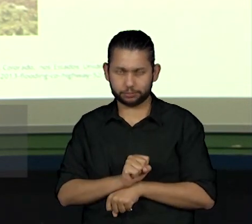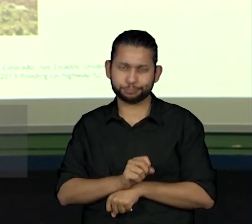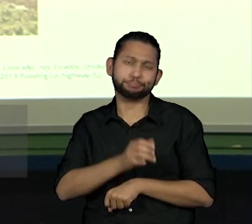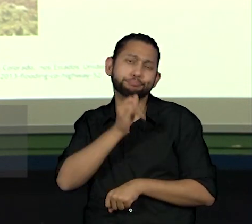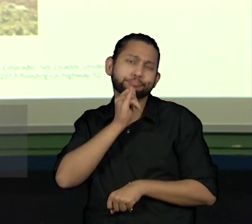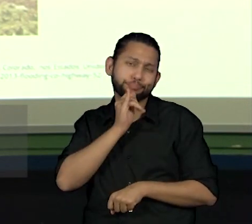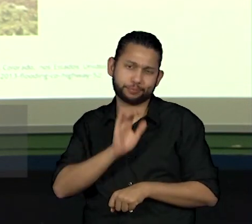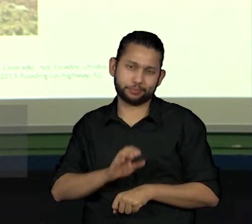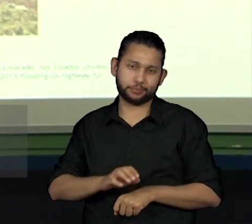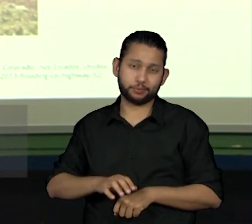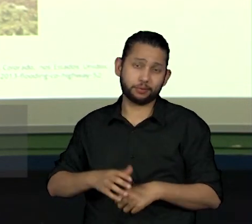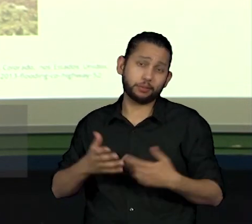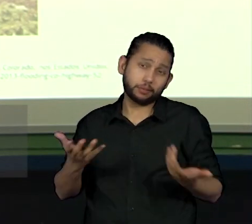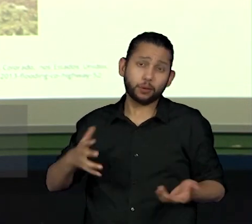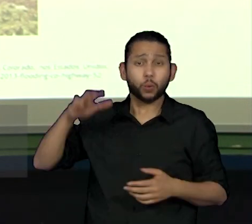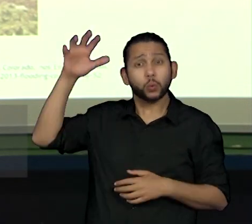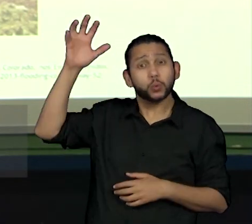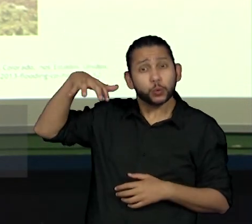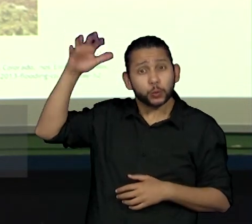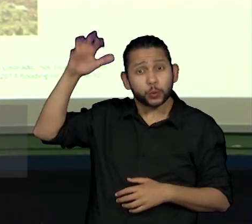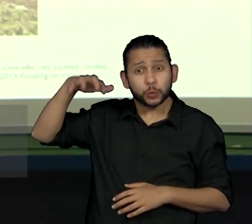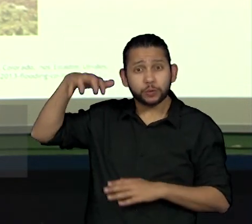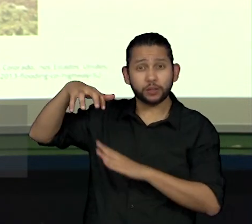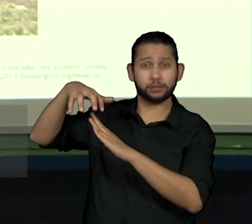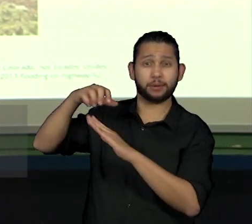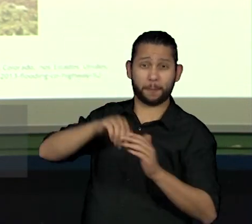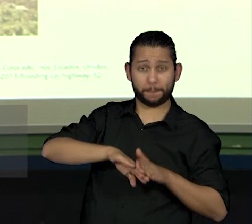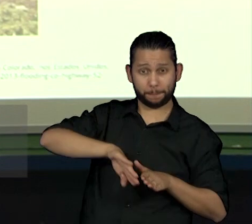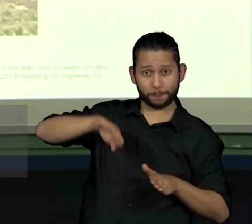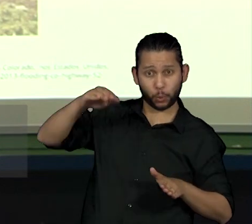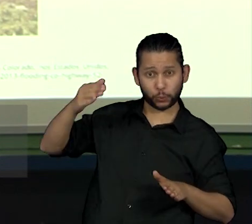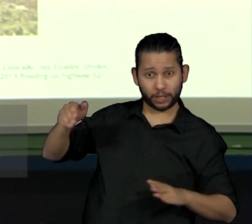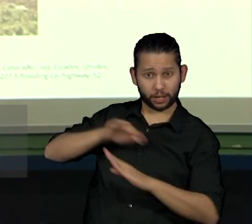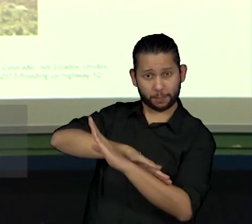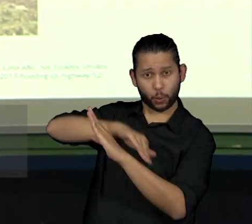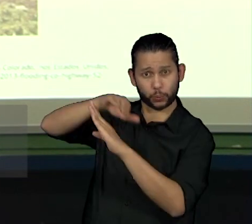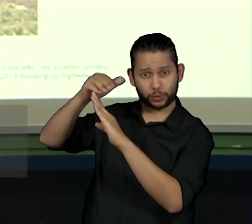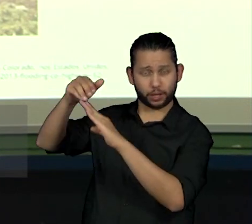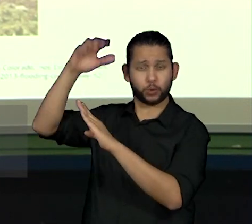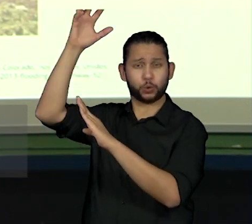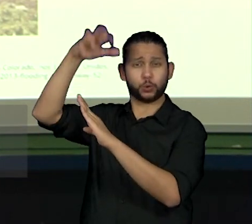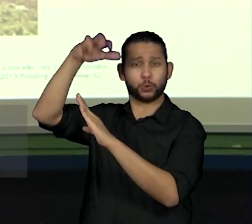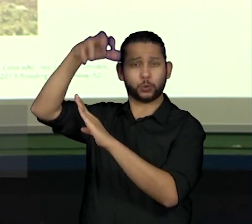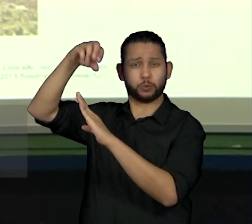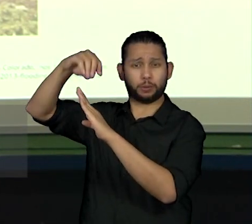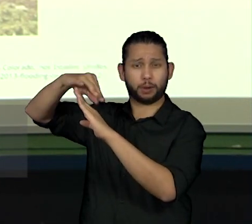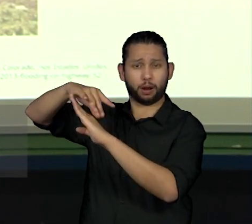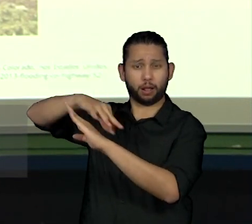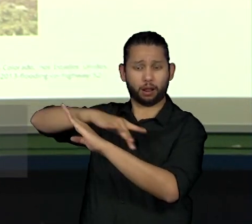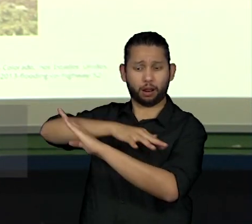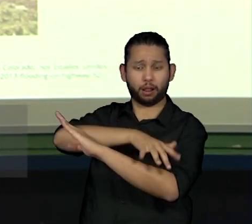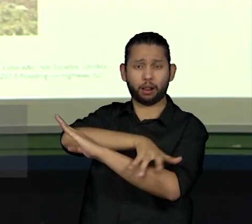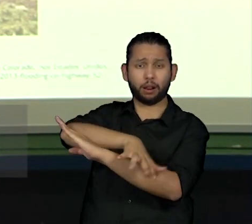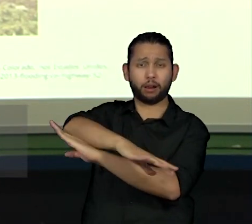escorre, então tem movimento. Sim. Então, se esses movimentos, eles não